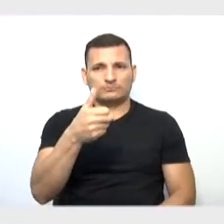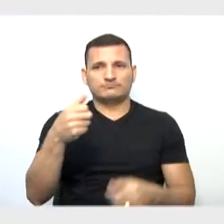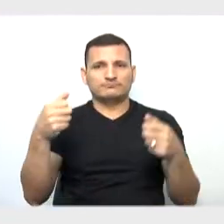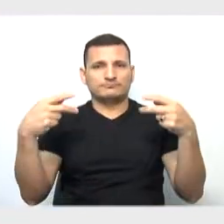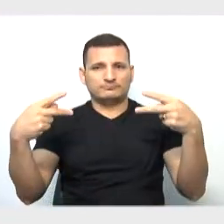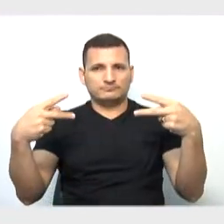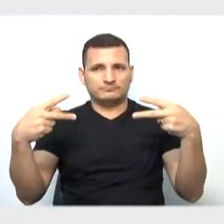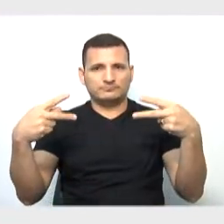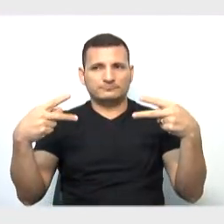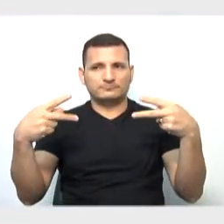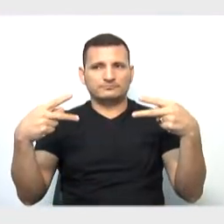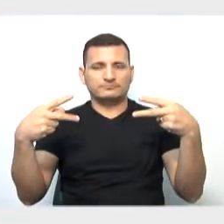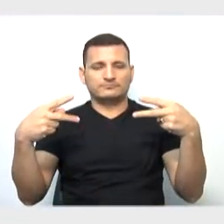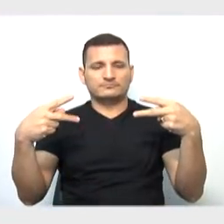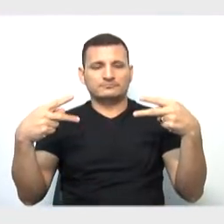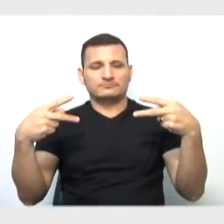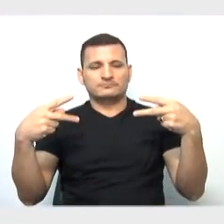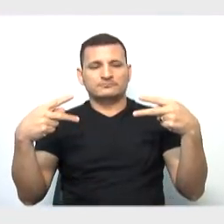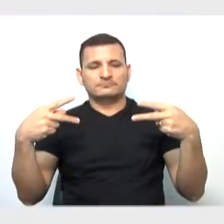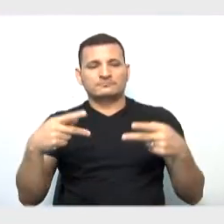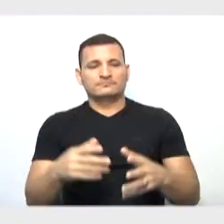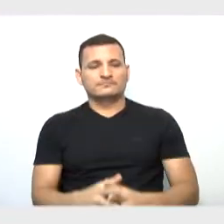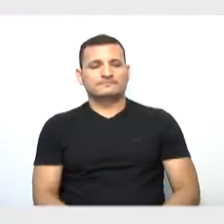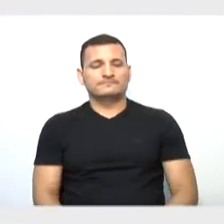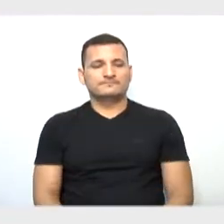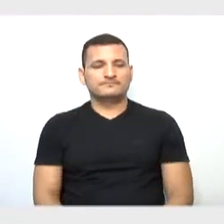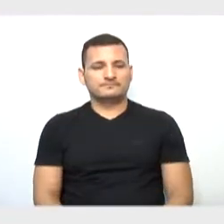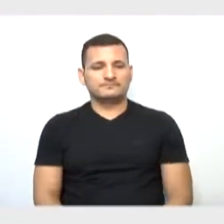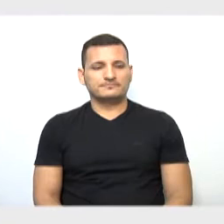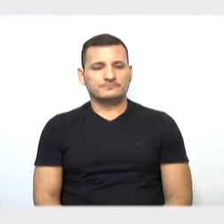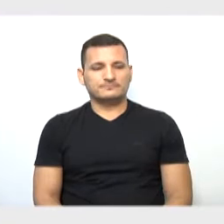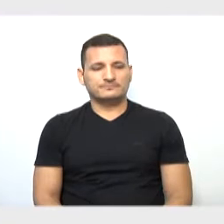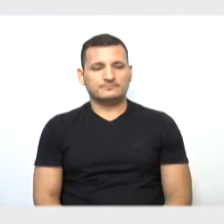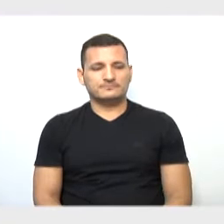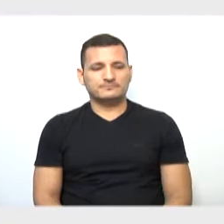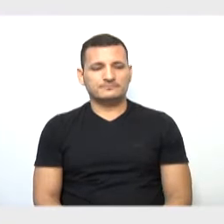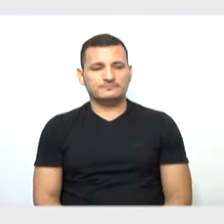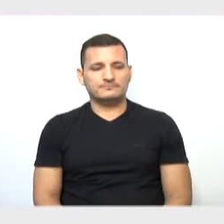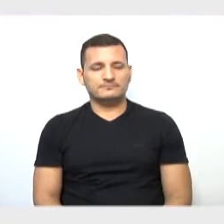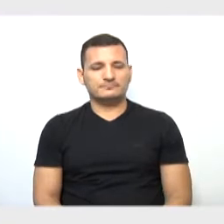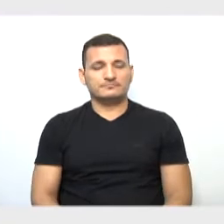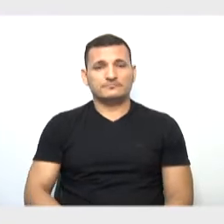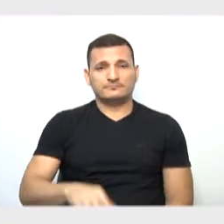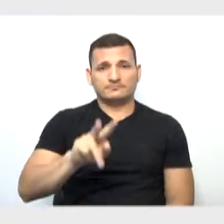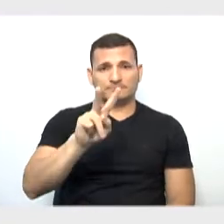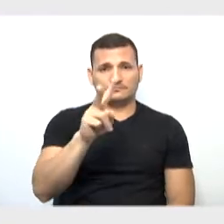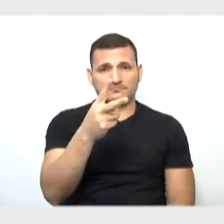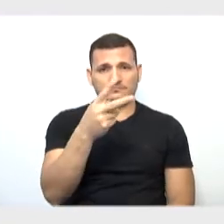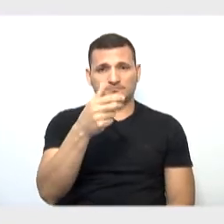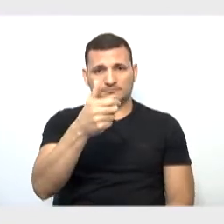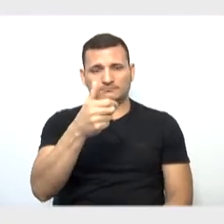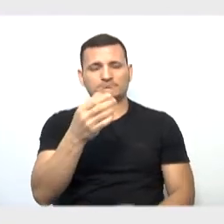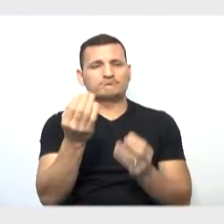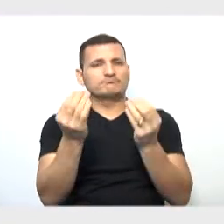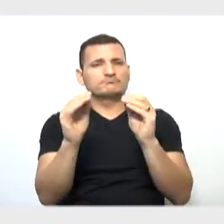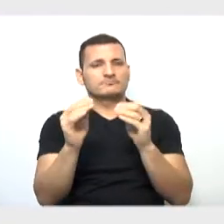título, aquele lá, JavaScript, que estava escrito lá. O H1, eu vou colocar